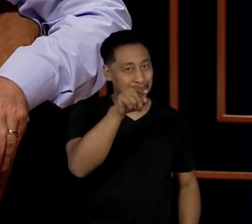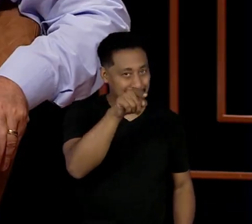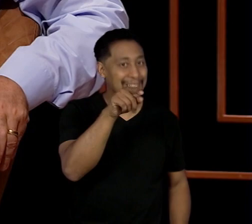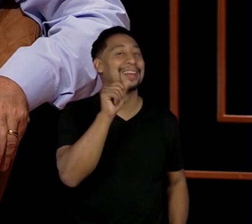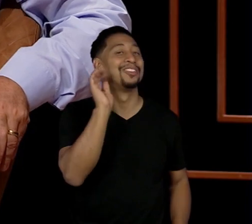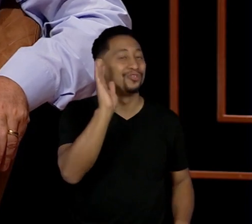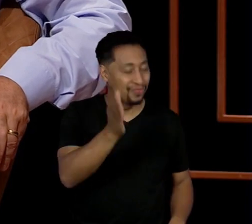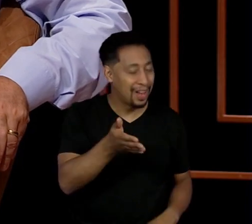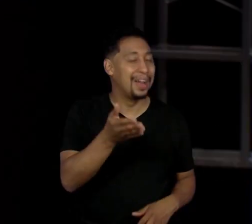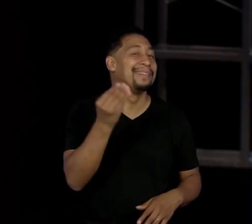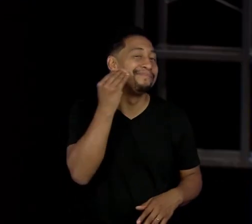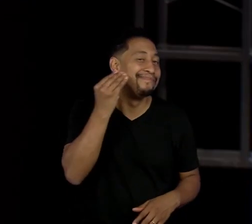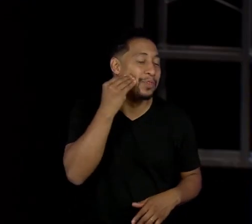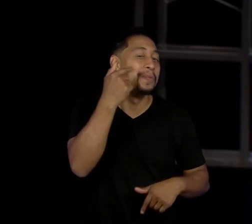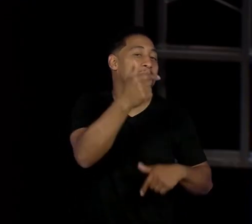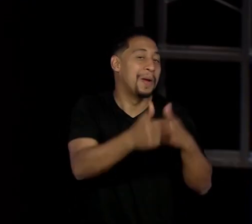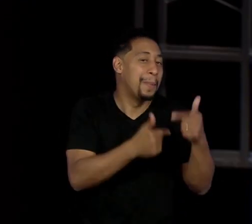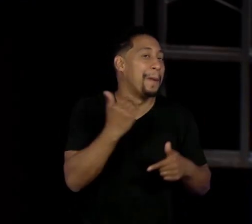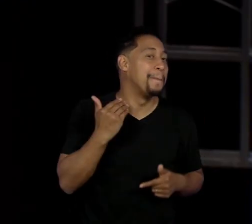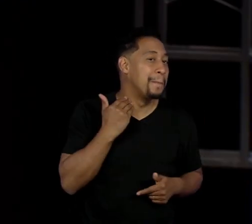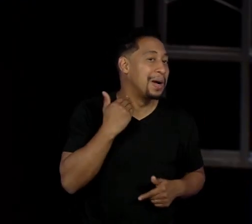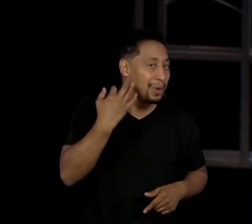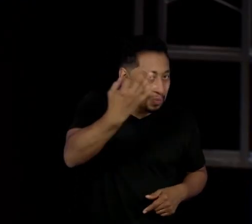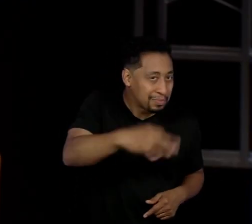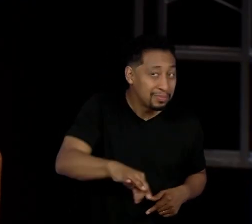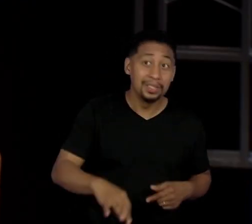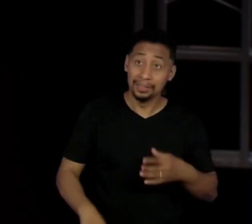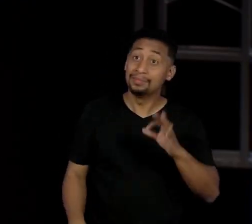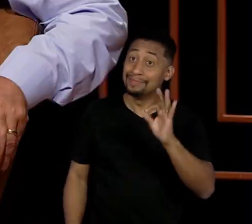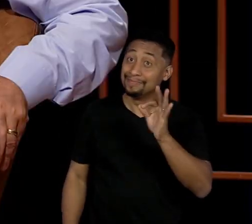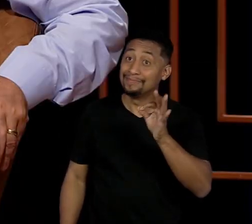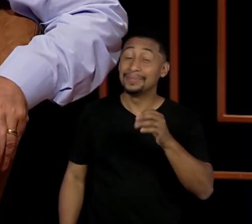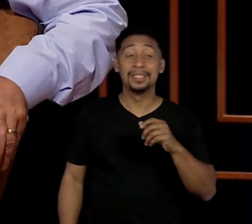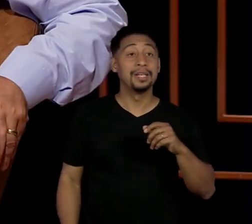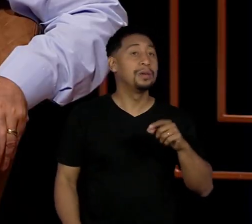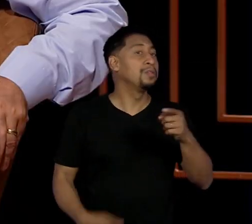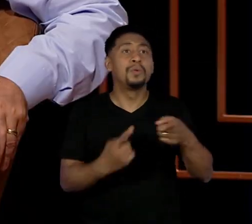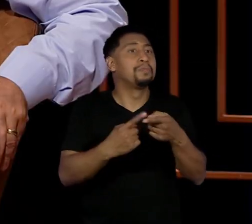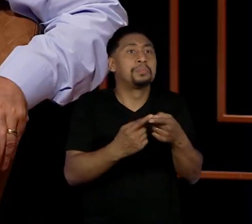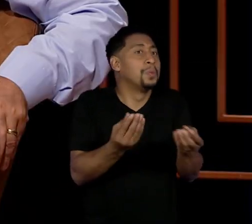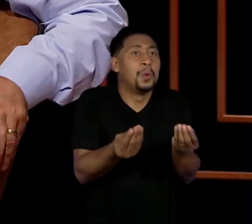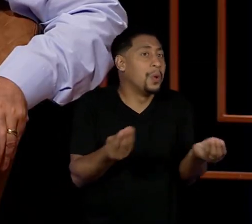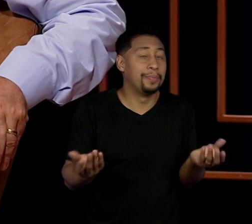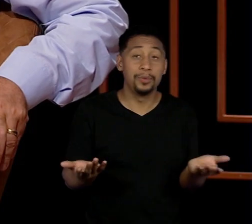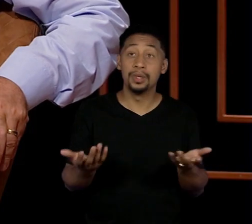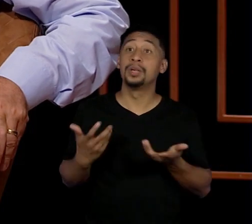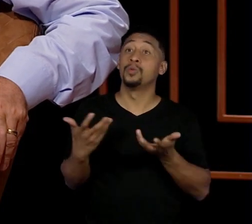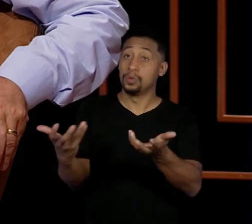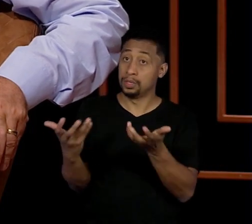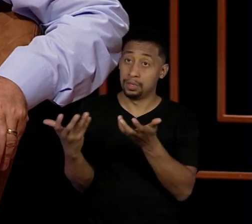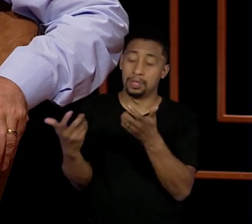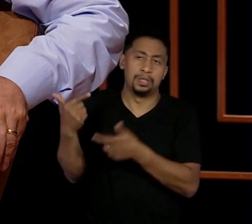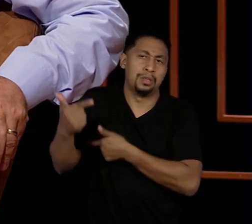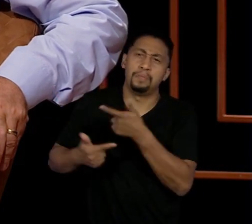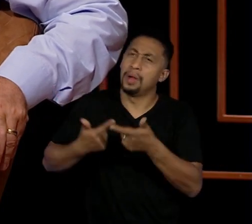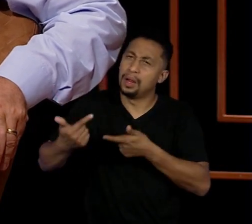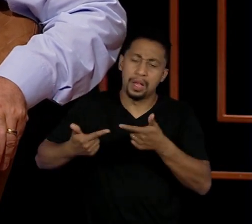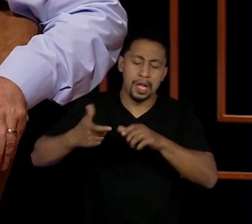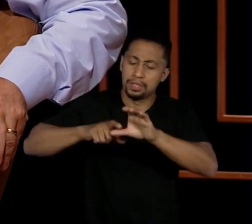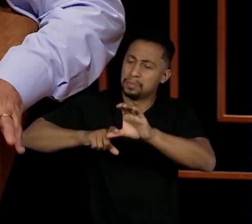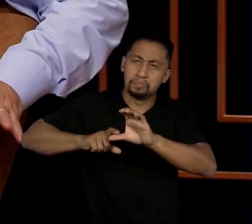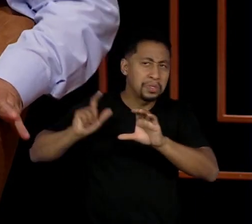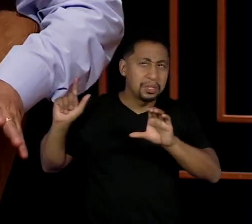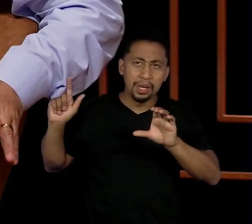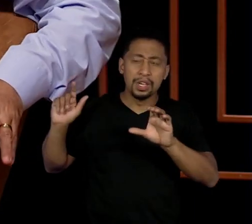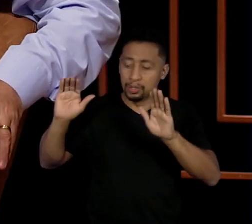Teve. Como é teve. que lembranças você tem aí dessa fase? Meu amor, eu sempre quis trabalhar, eu sempre quis ser independente, eu acredito no trabalho. Seja qual